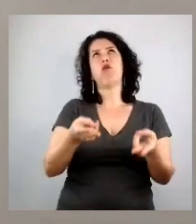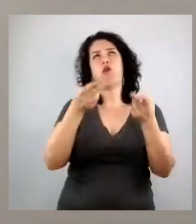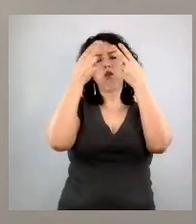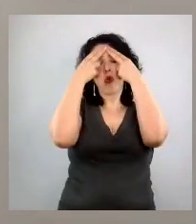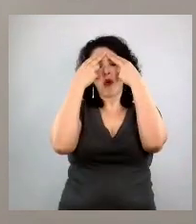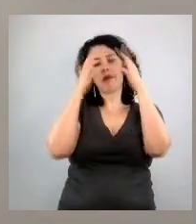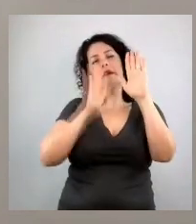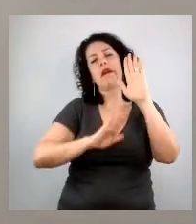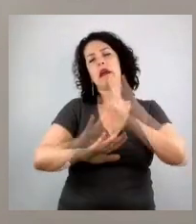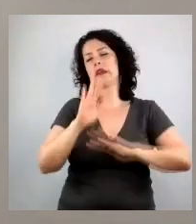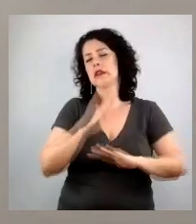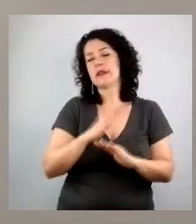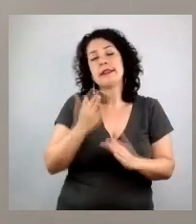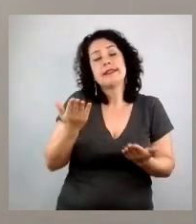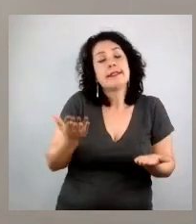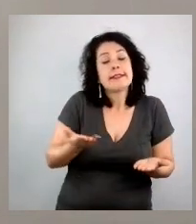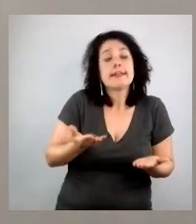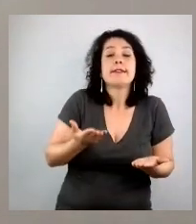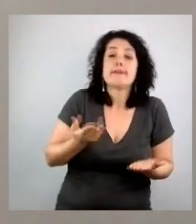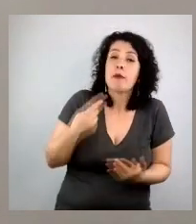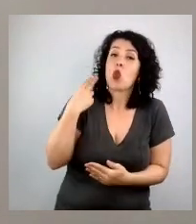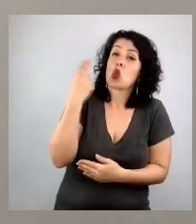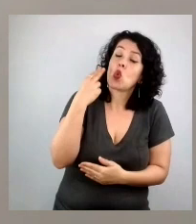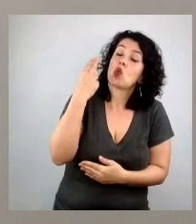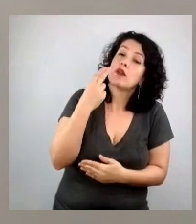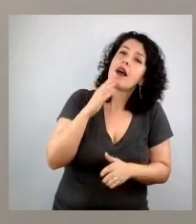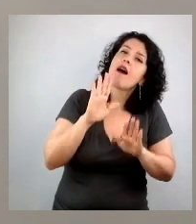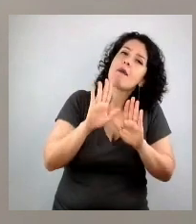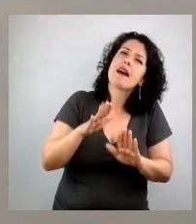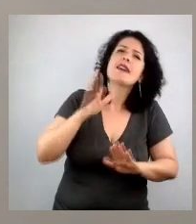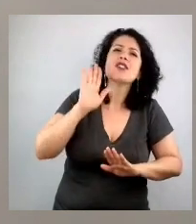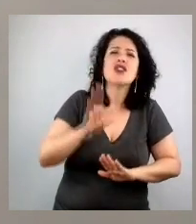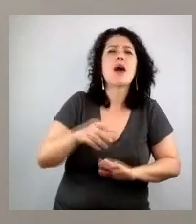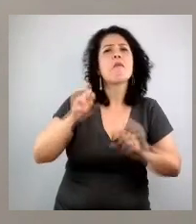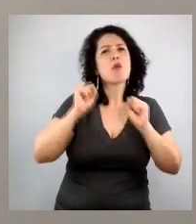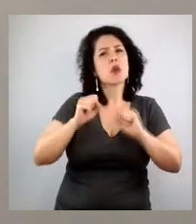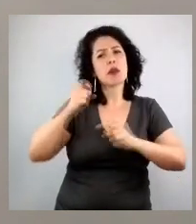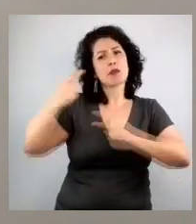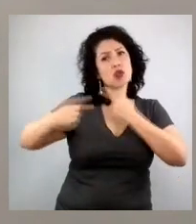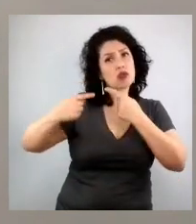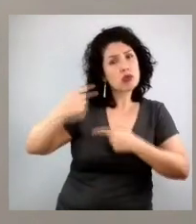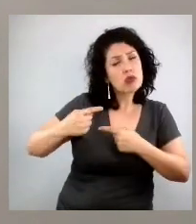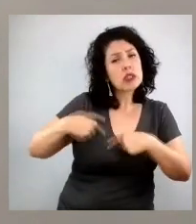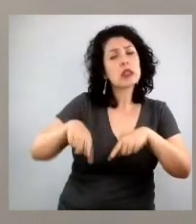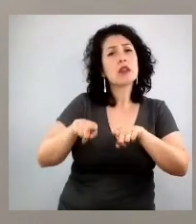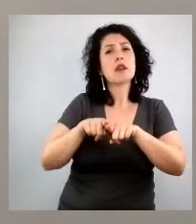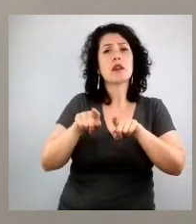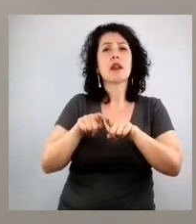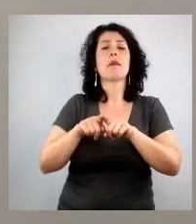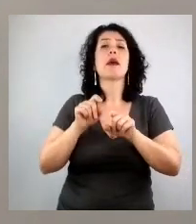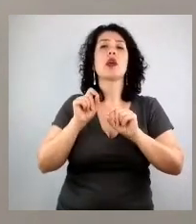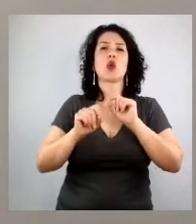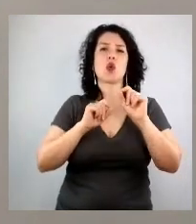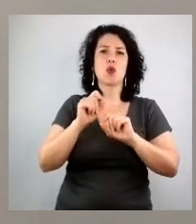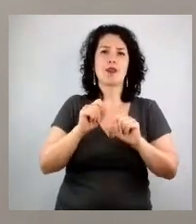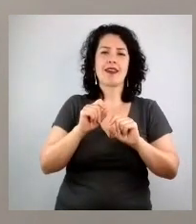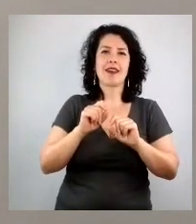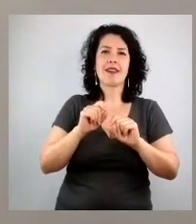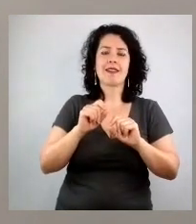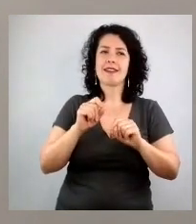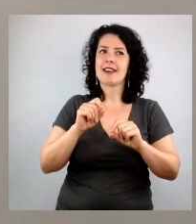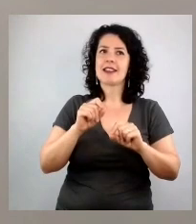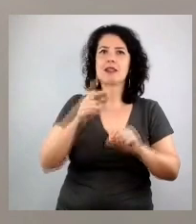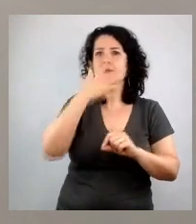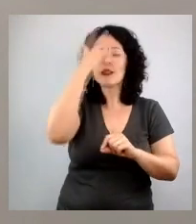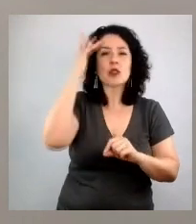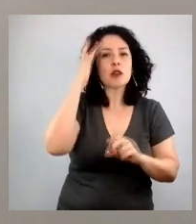consegue, mas o fato de a gente já conseguir discutir e da gente fazer com que o bichinho da transformação, da acessibilidade, enfim, morra